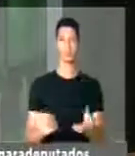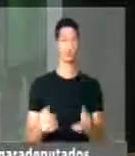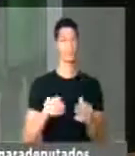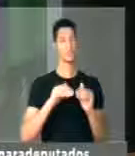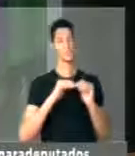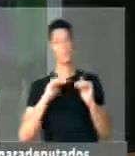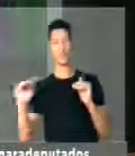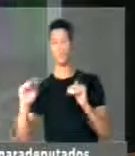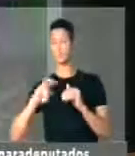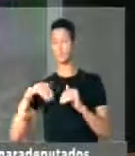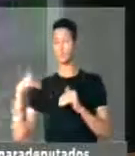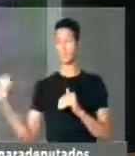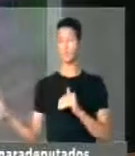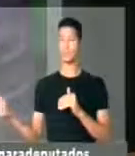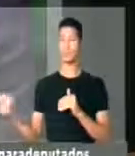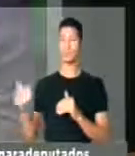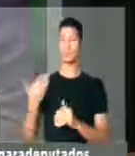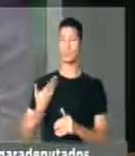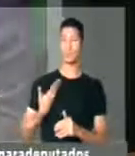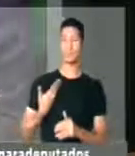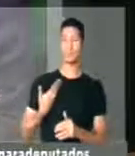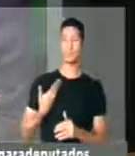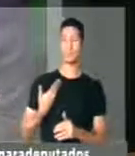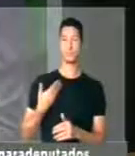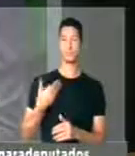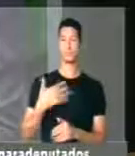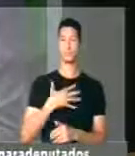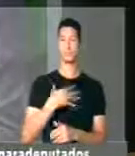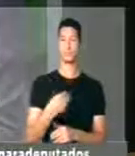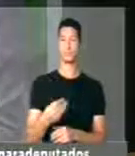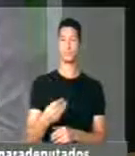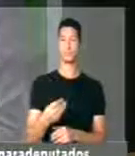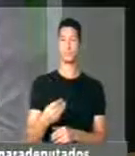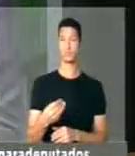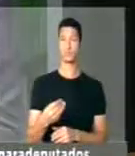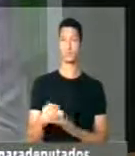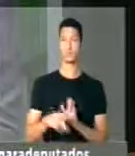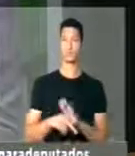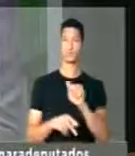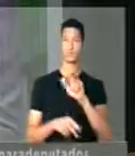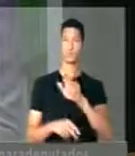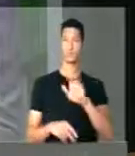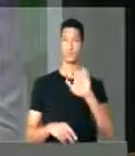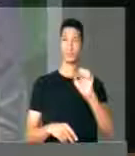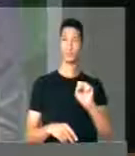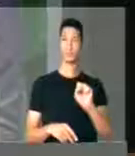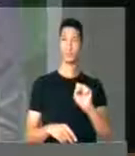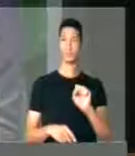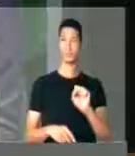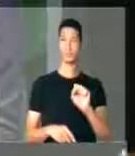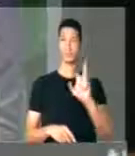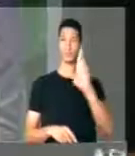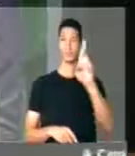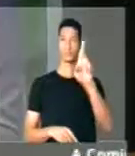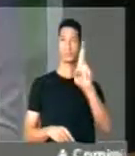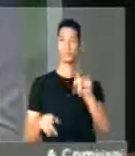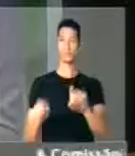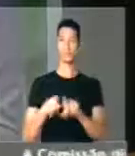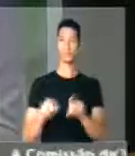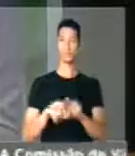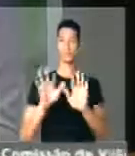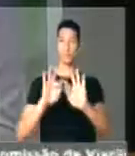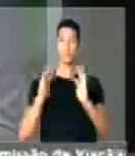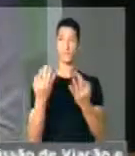e a nossa querida amiga, filha de Arraes, representando também a